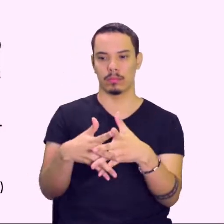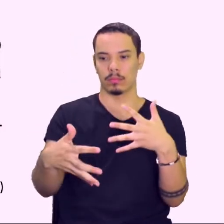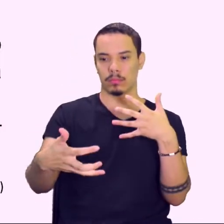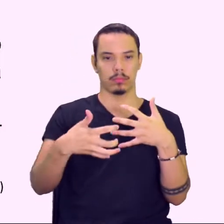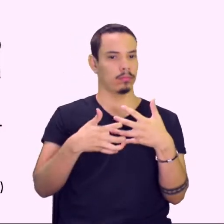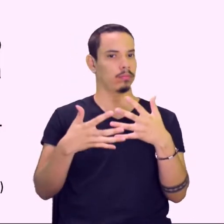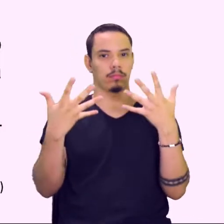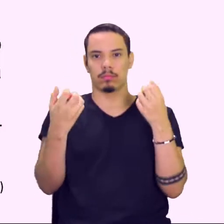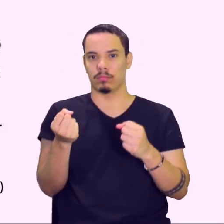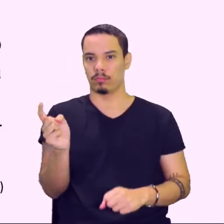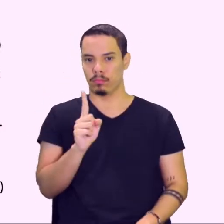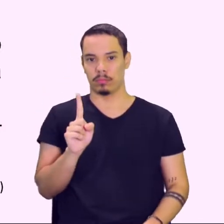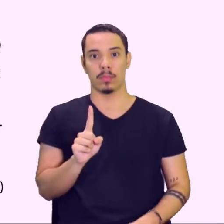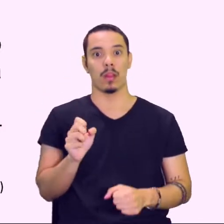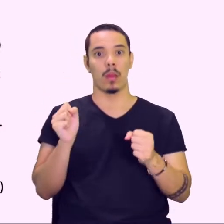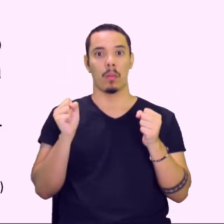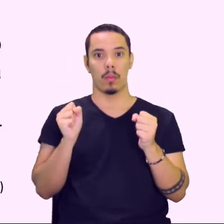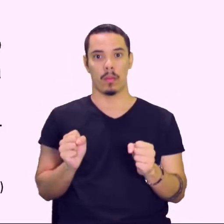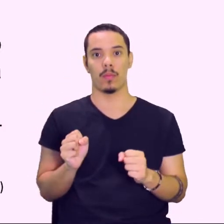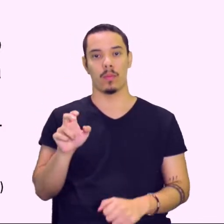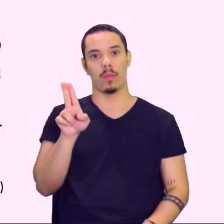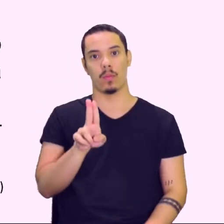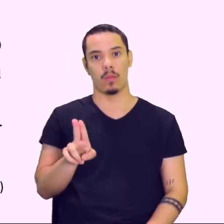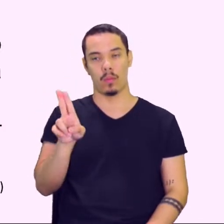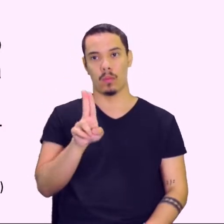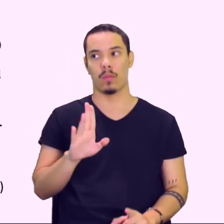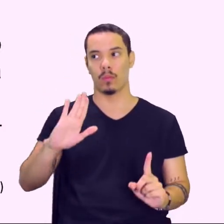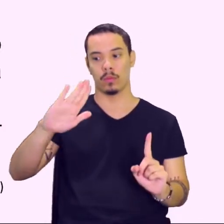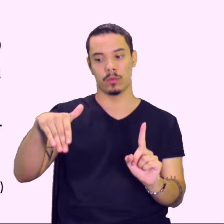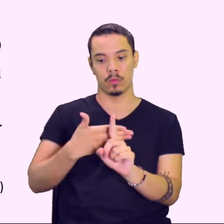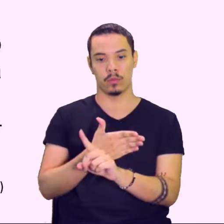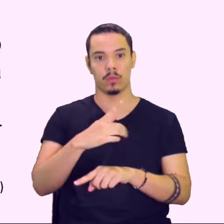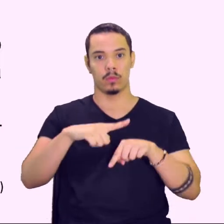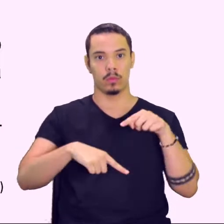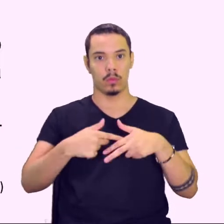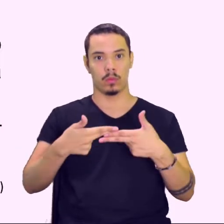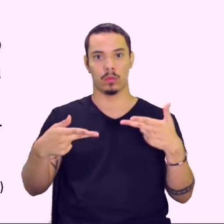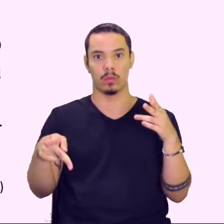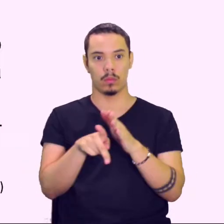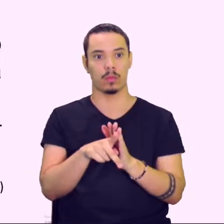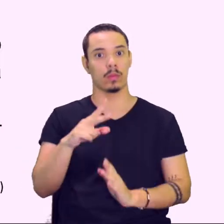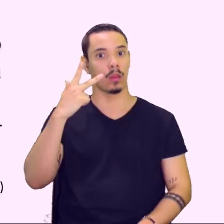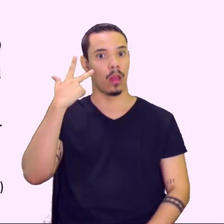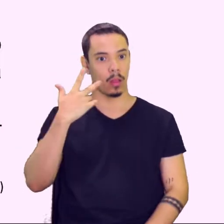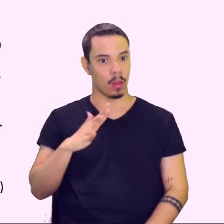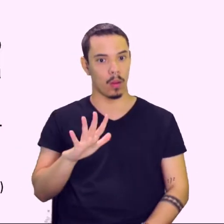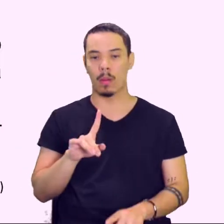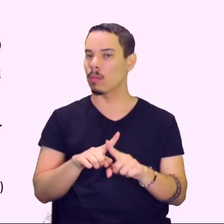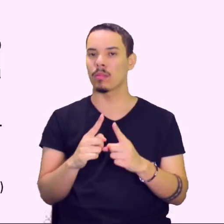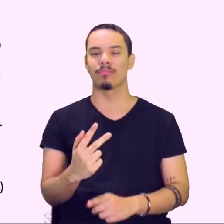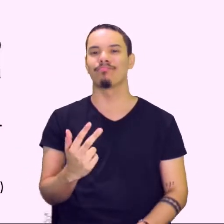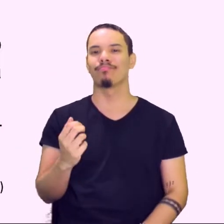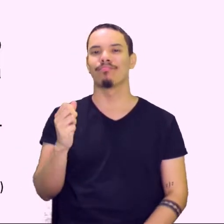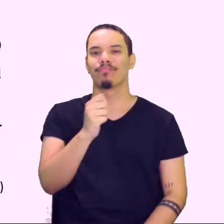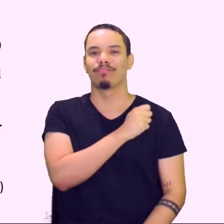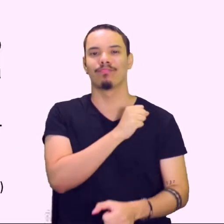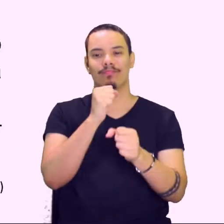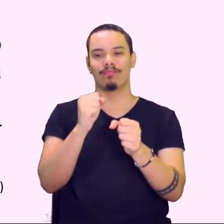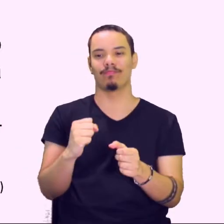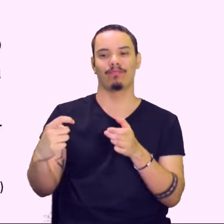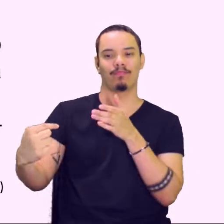permitido apenas o uso indireto dos seus recursos naturais. Mas aí o aluno poderia perguntar, mas o que é, professor,